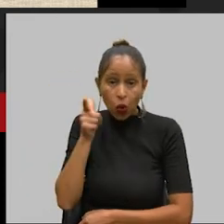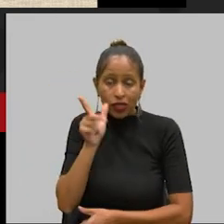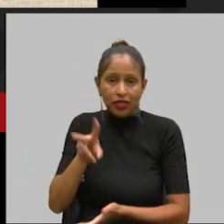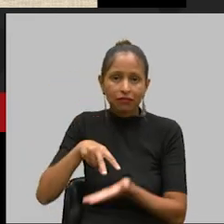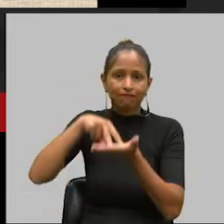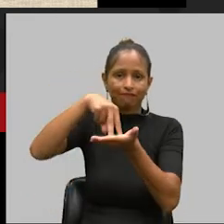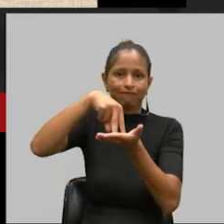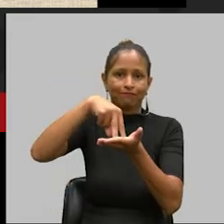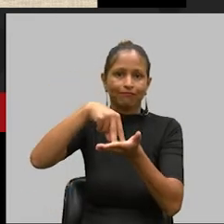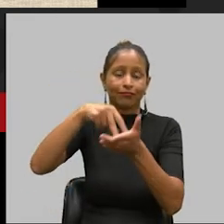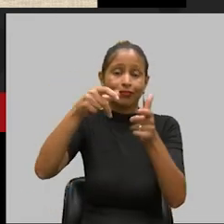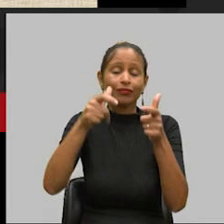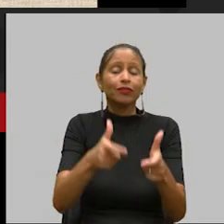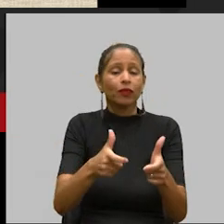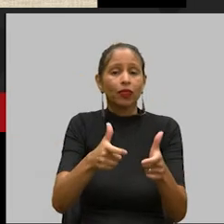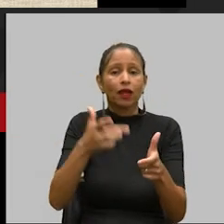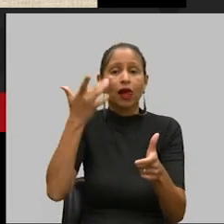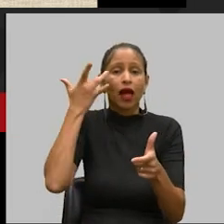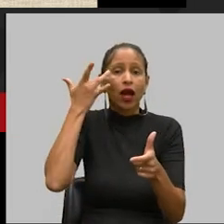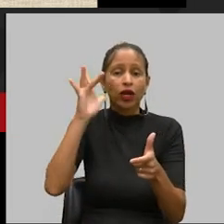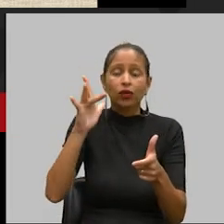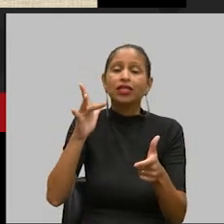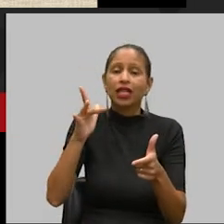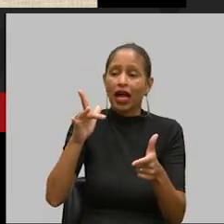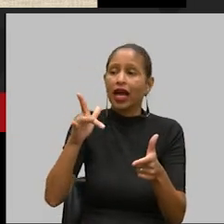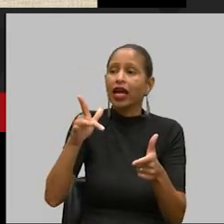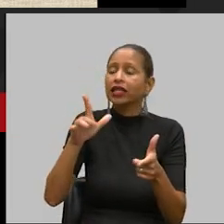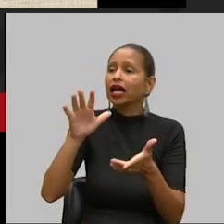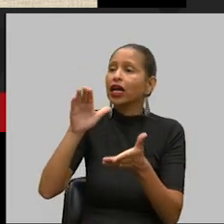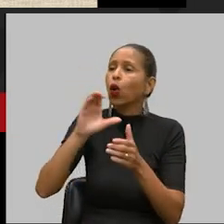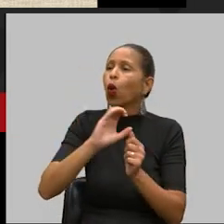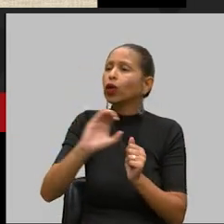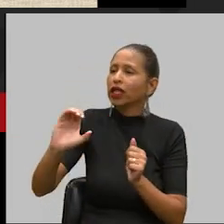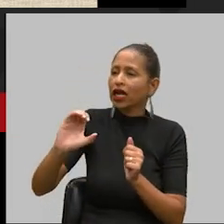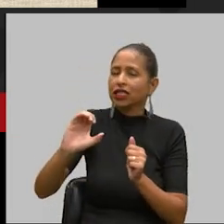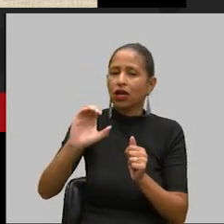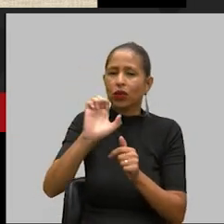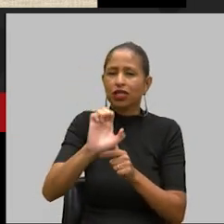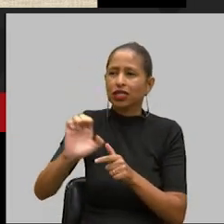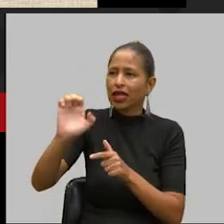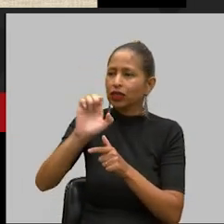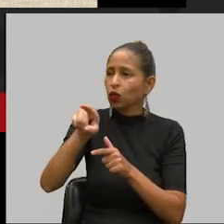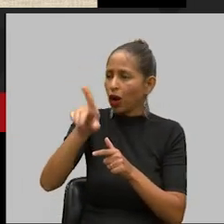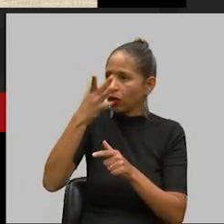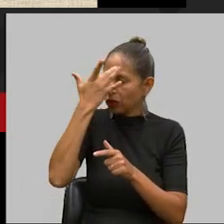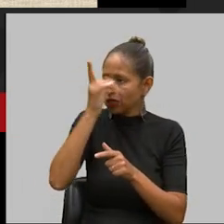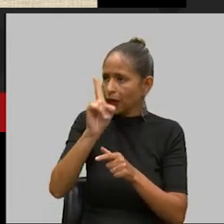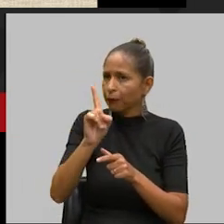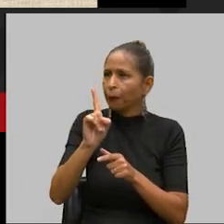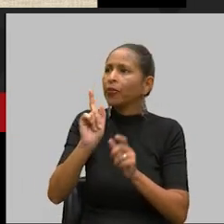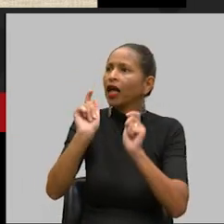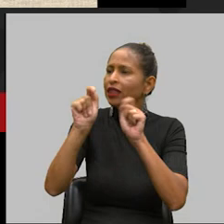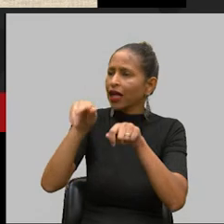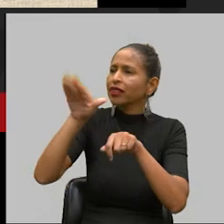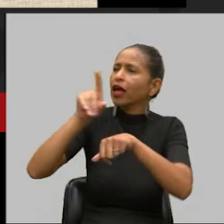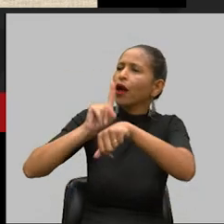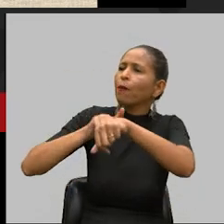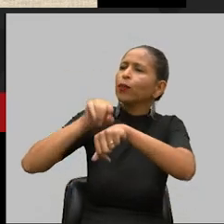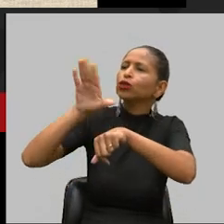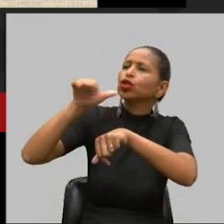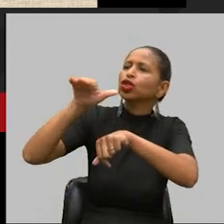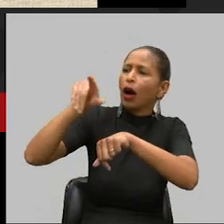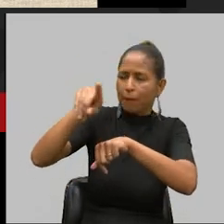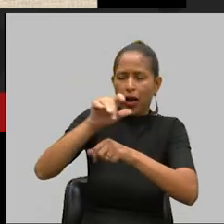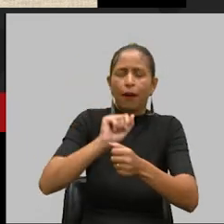né e não sei se nós temos companheiros lá da da Coordenação Estadual aqui neste evento se não tiver ainda dá tempo de chamá-los pros Demais